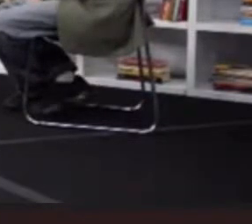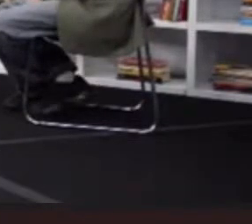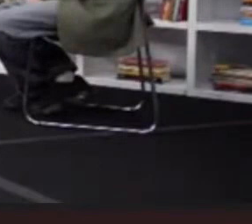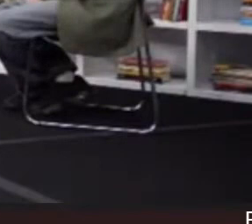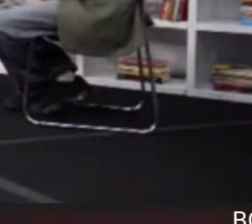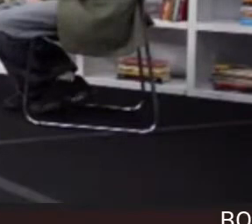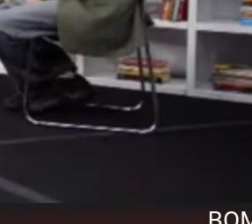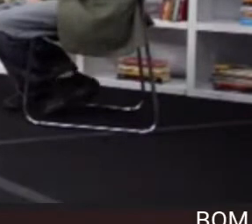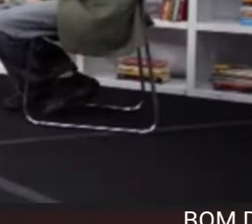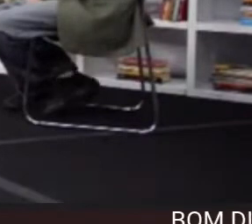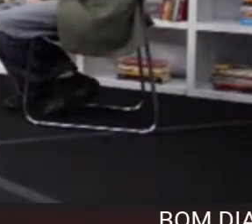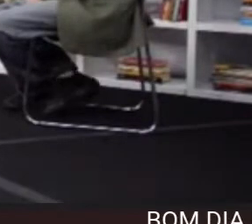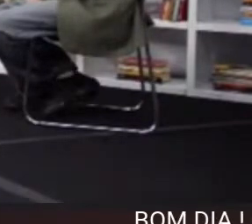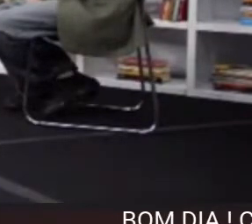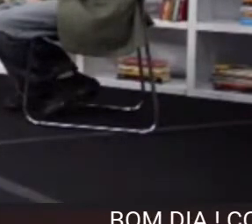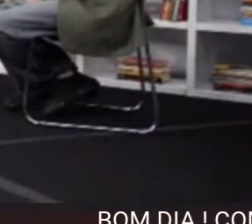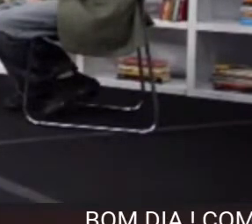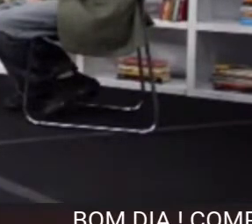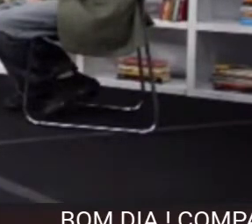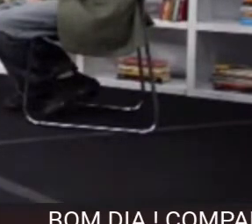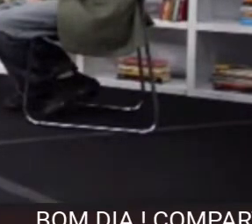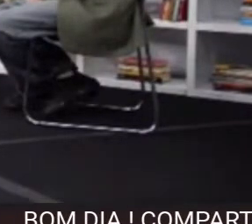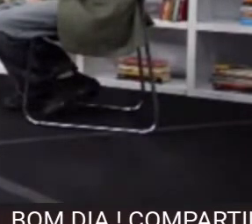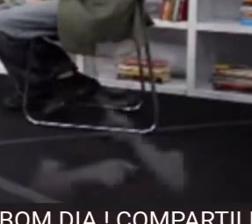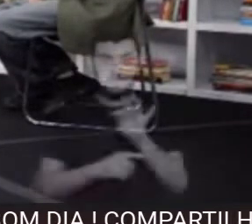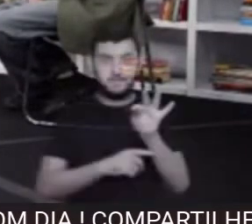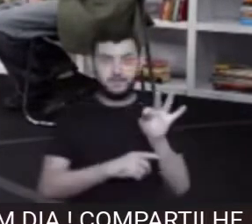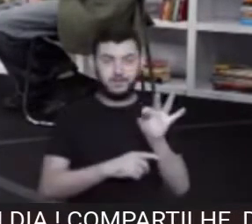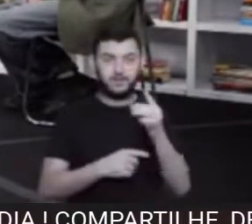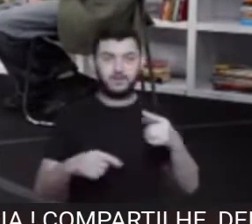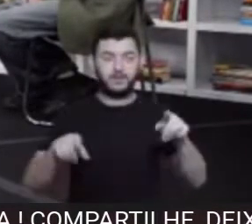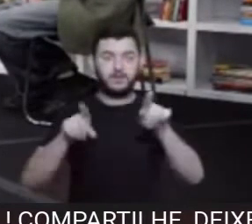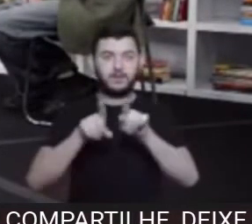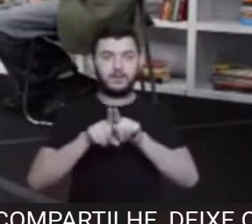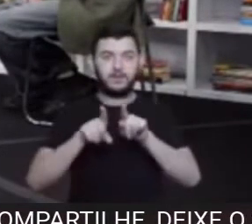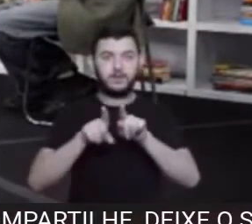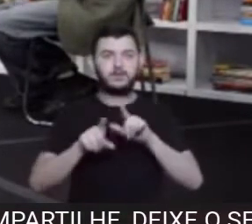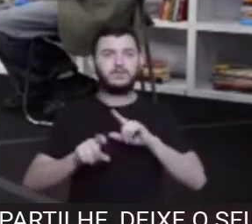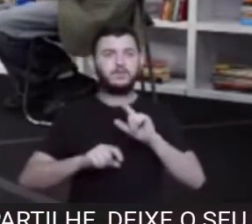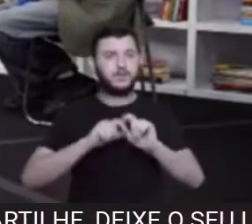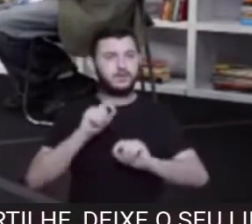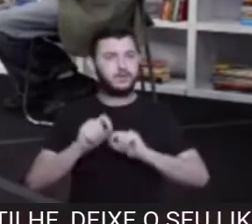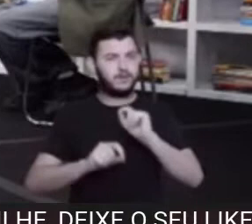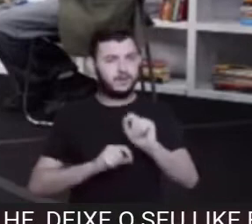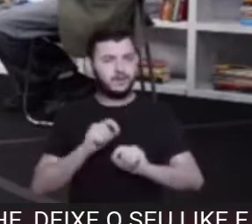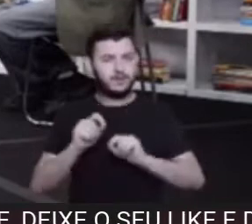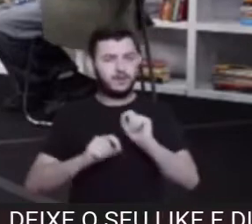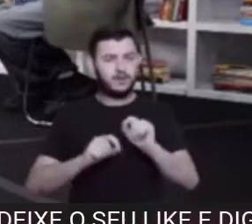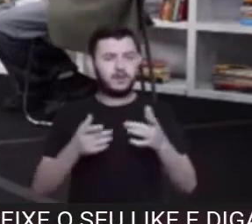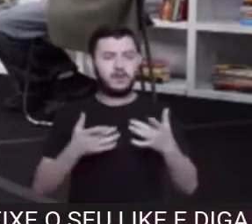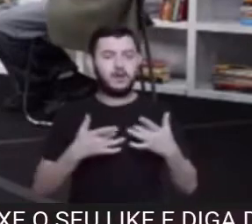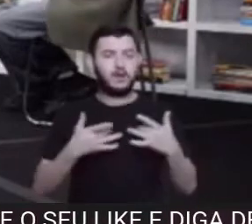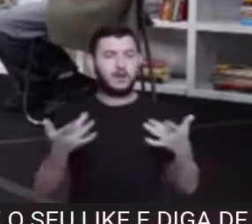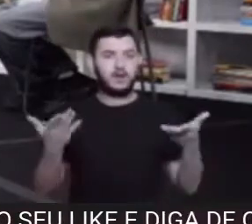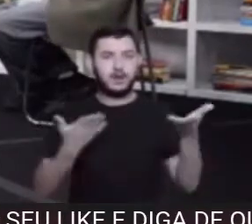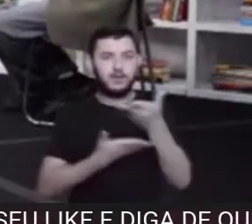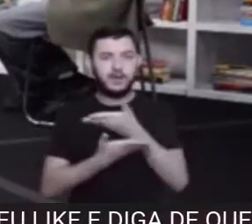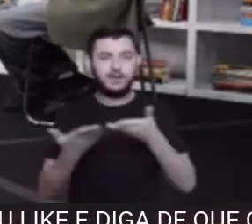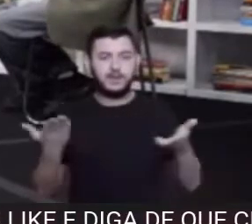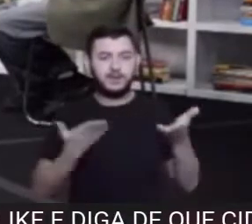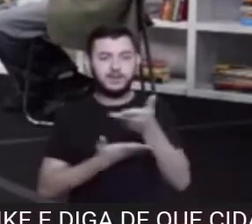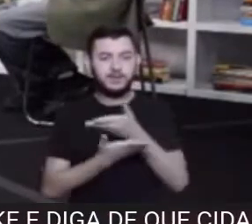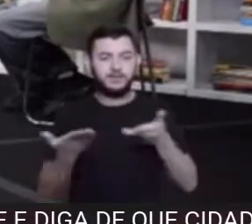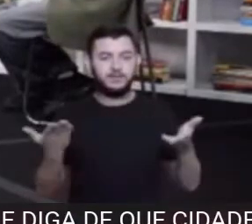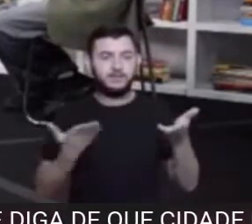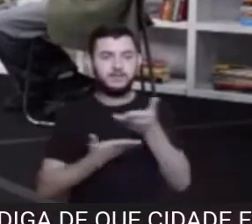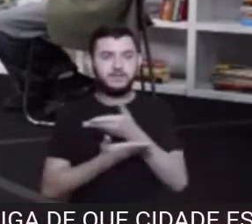nossa programação durante a semana, manifestar a nossa solidariedade ao povo brasileiro que passa tantas dificuldades com